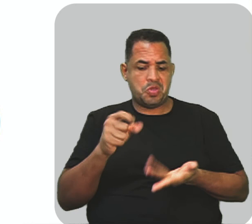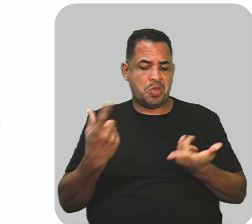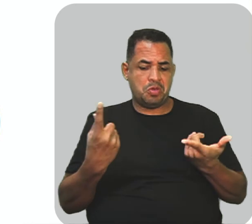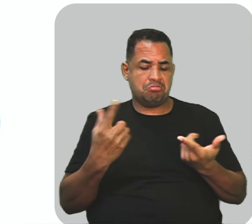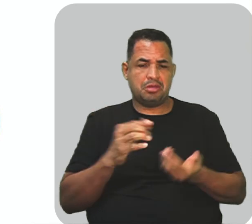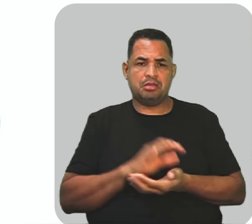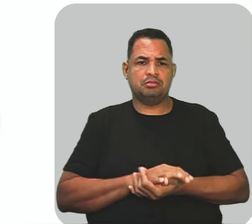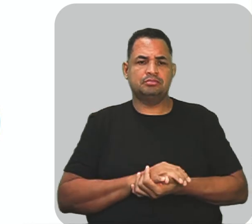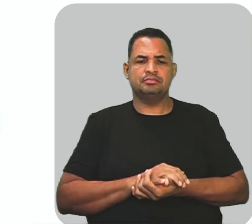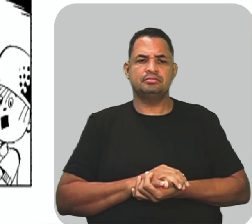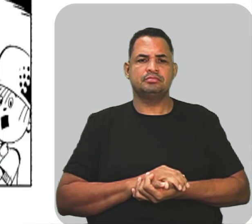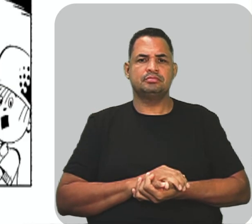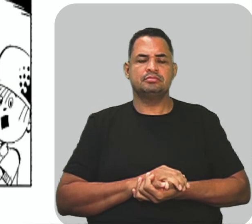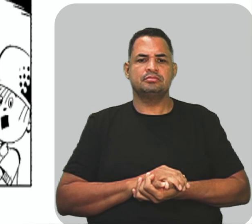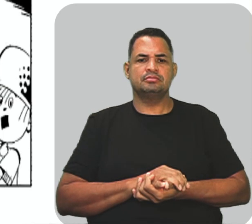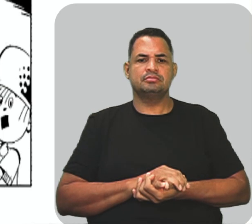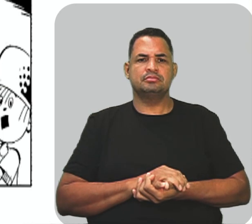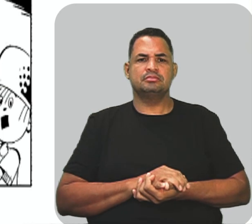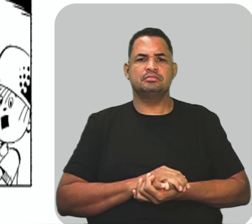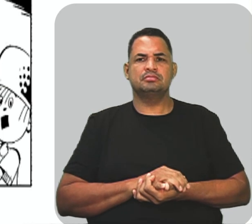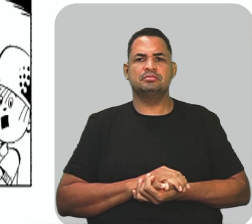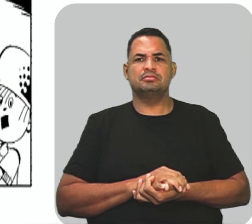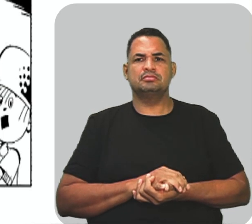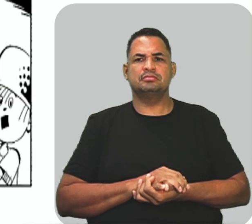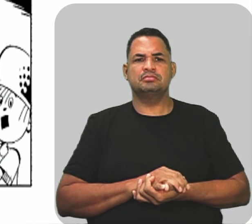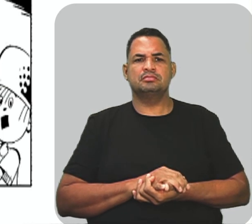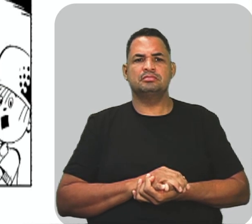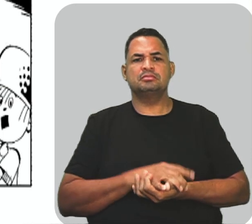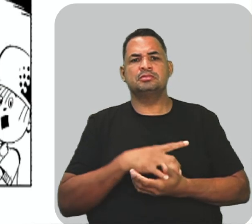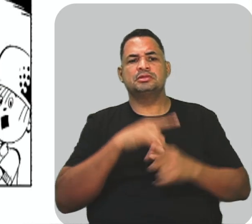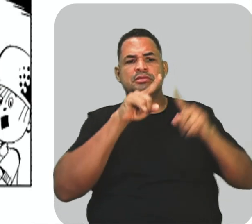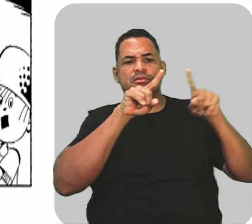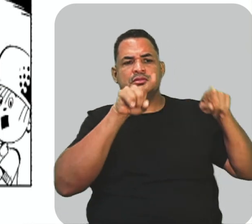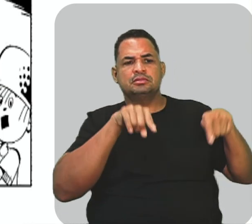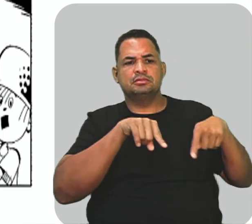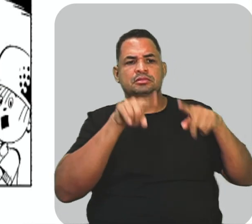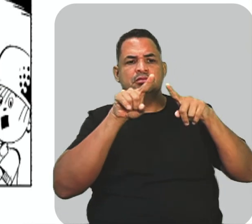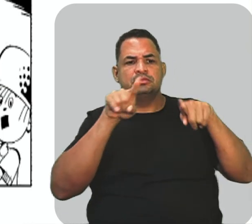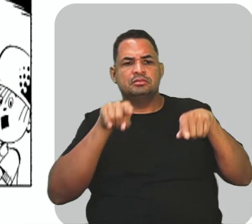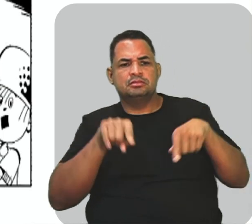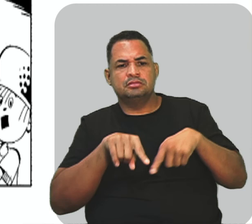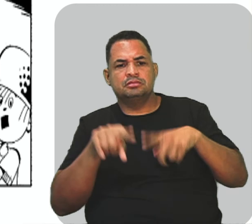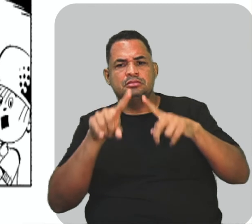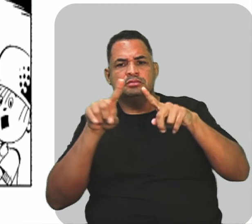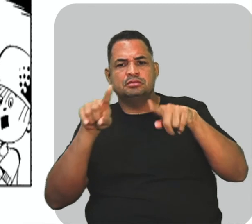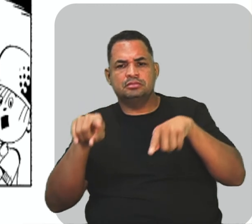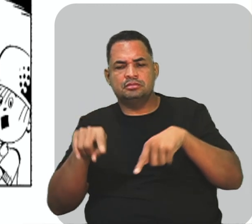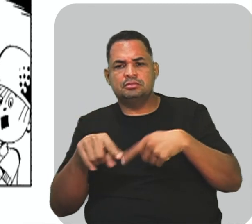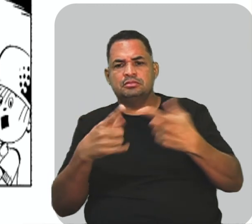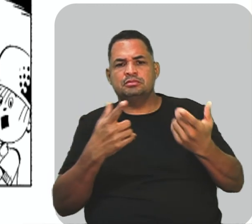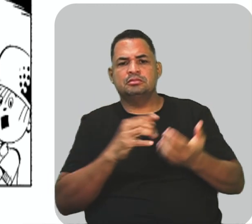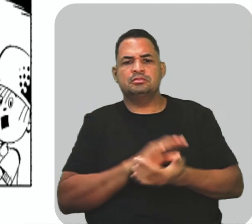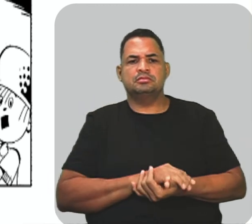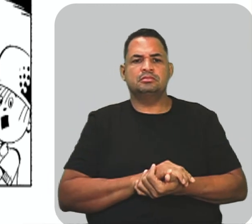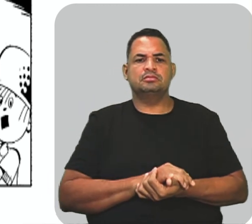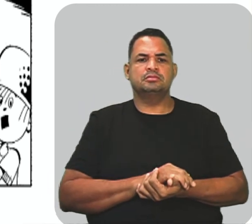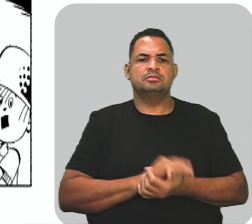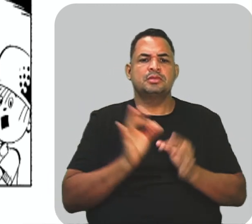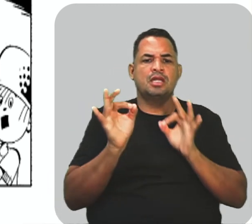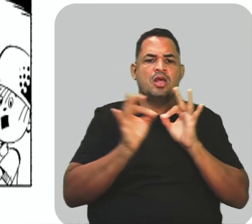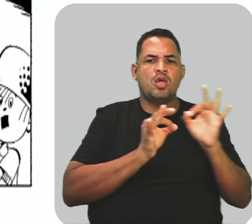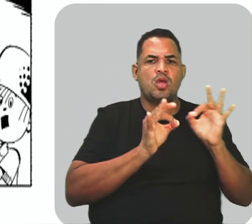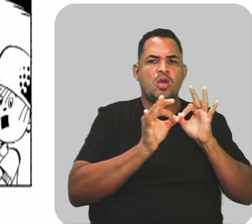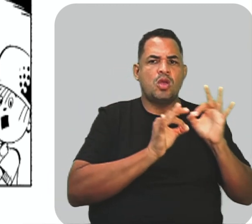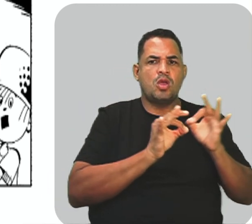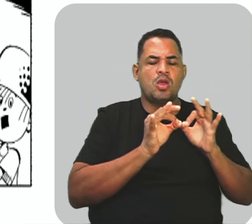né? Beleza? Então, assim, a gente vai trazendo para você tirinhas, né? Em que também temos a presença da construção